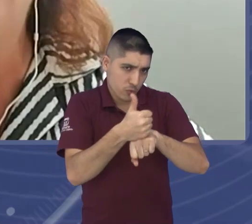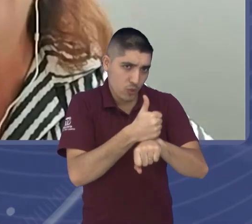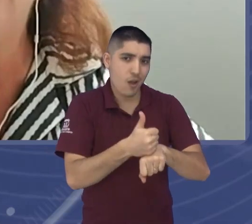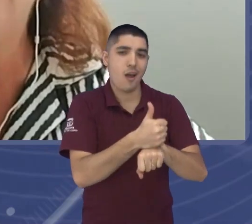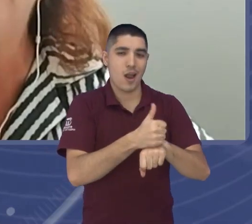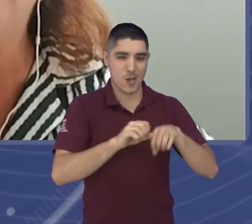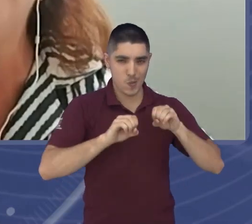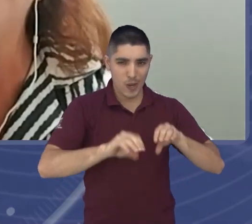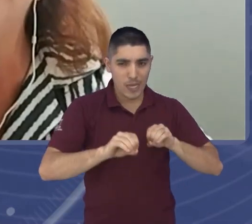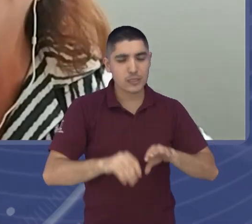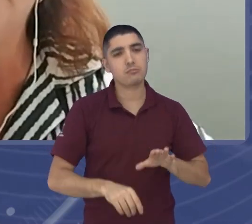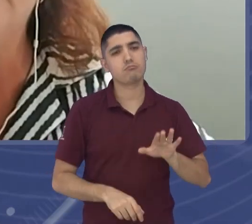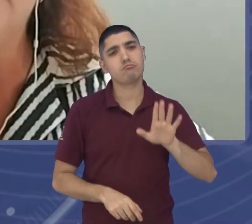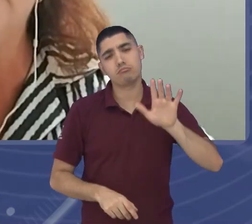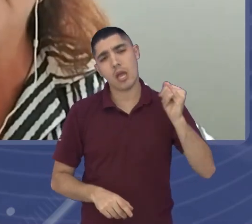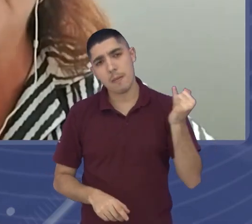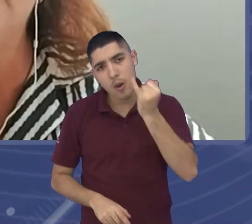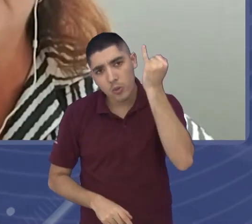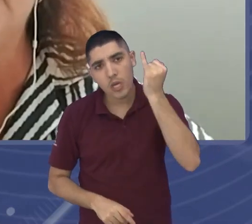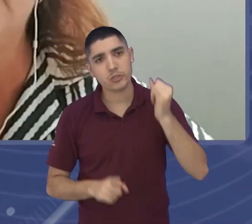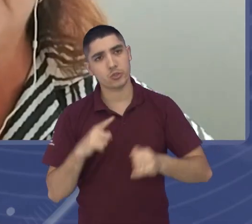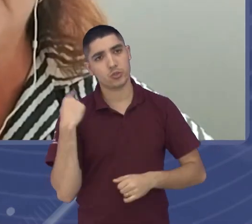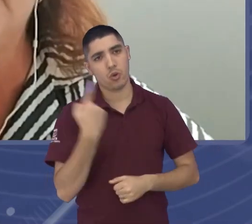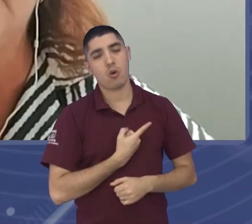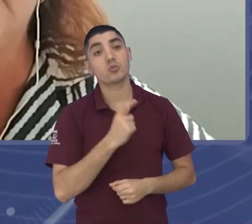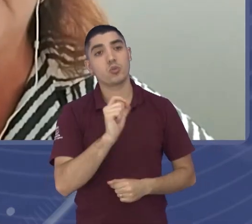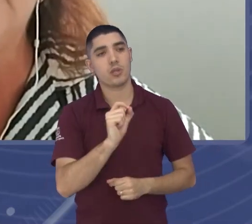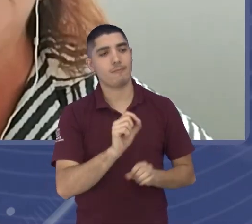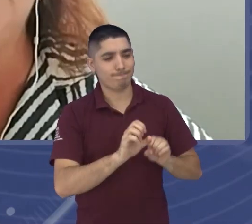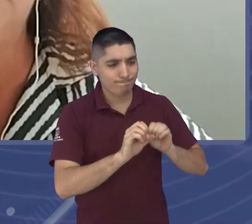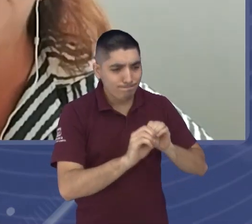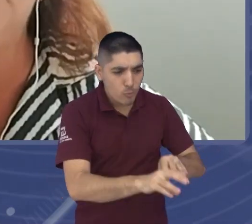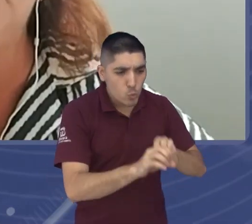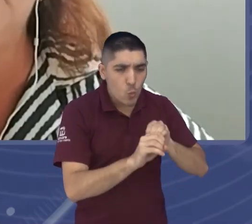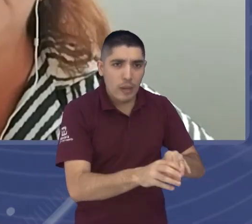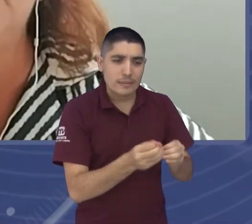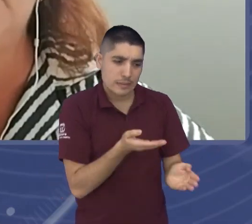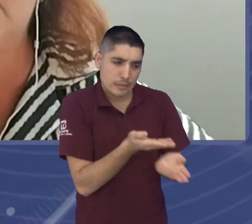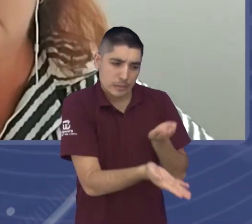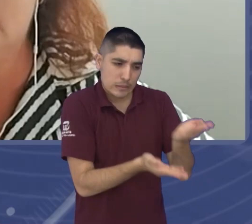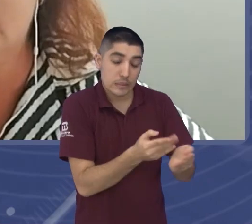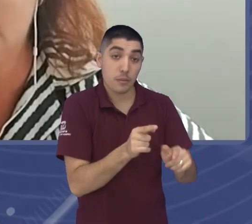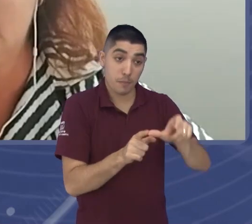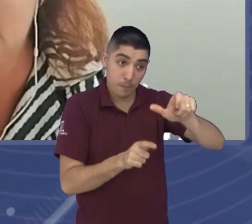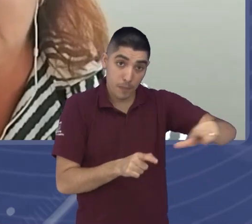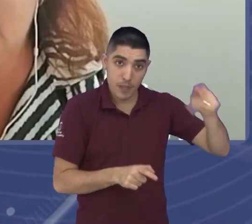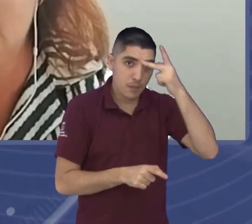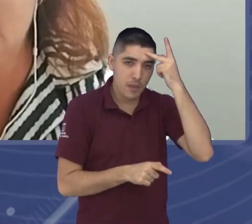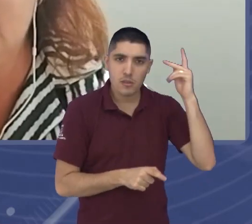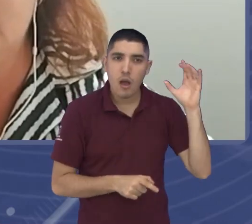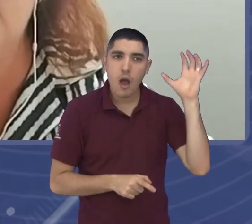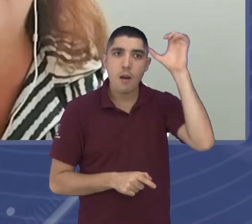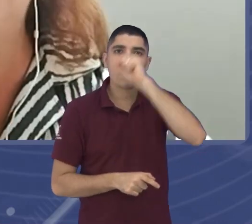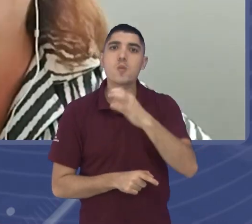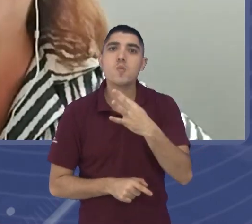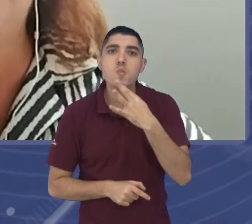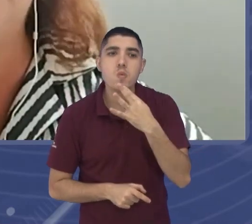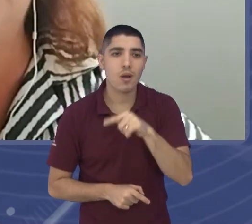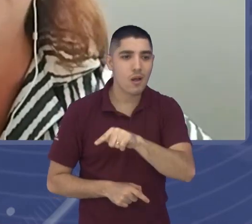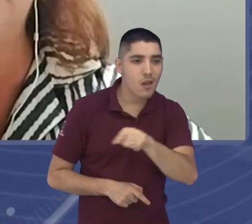a necessidade da gente trabalhar a questão da educação para que as pessoas elas se apropriem desses espaços também, né,